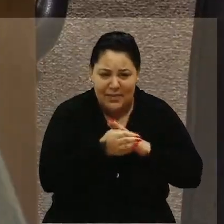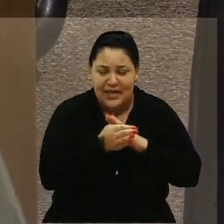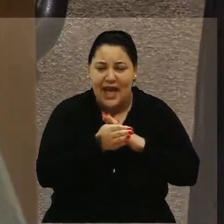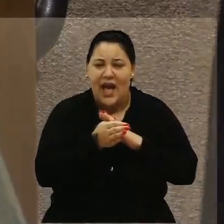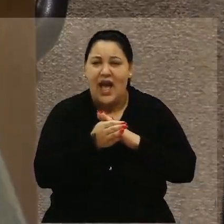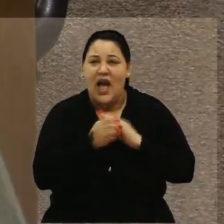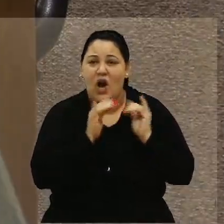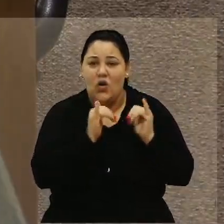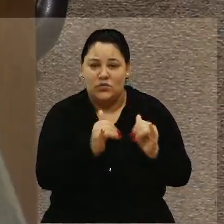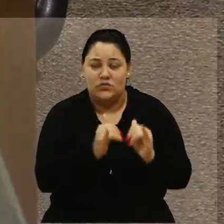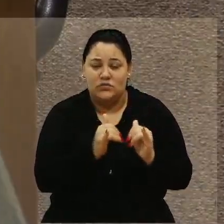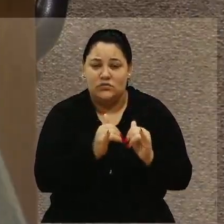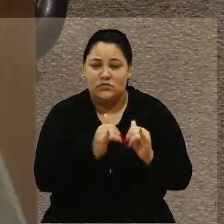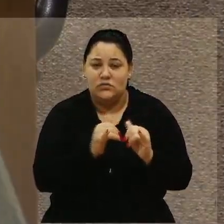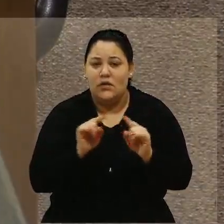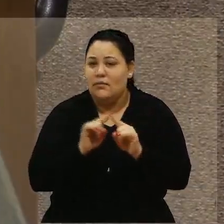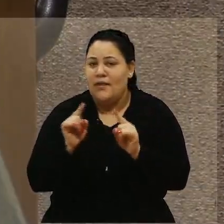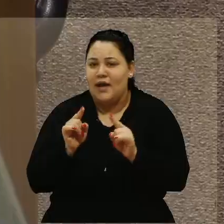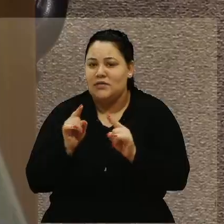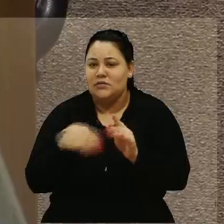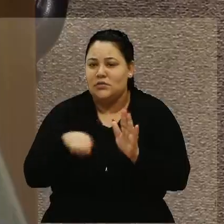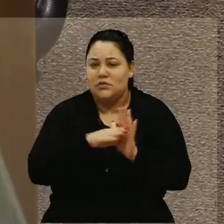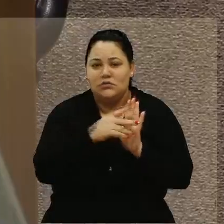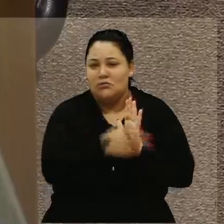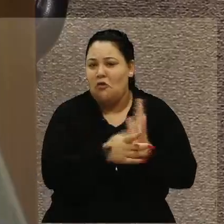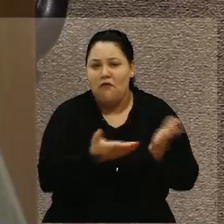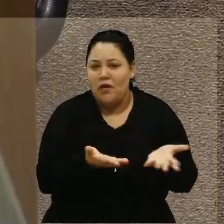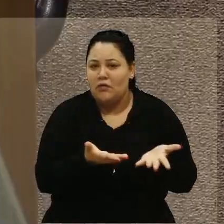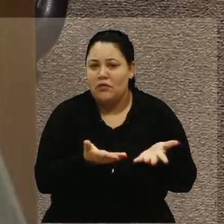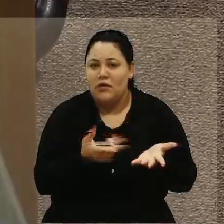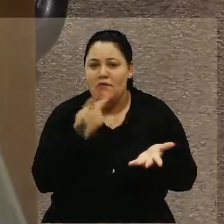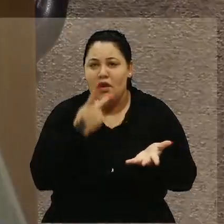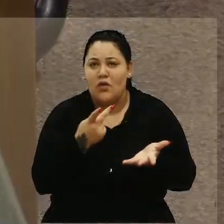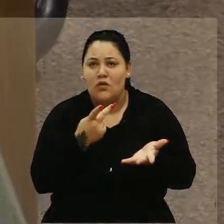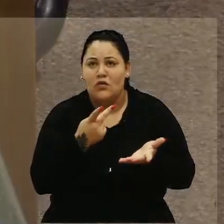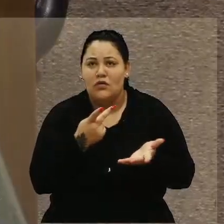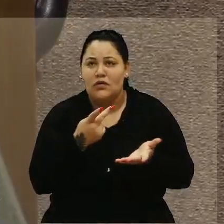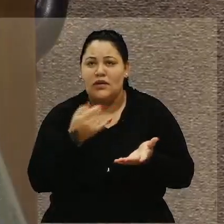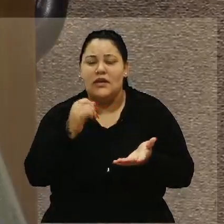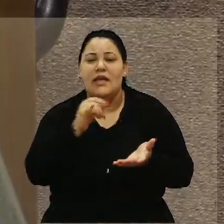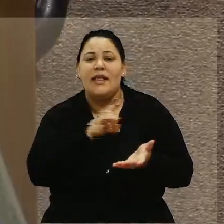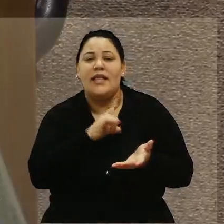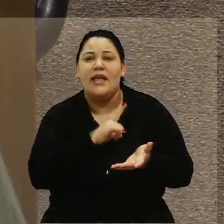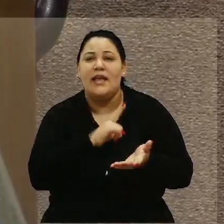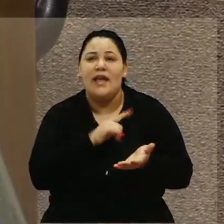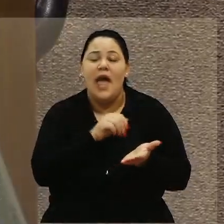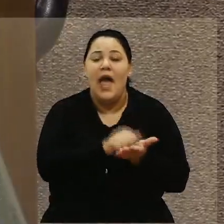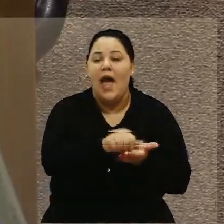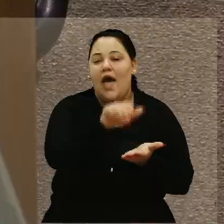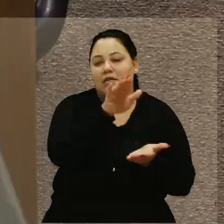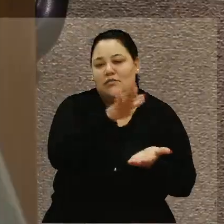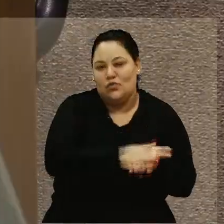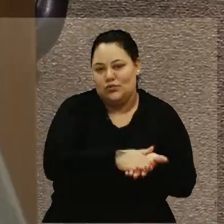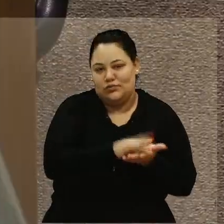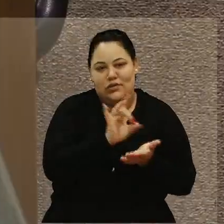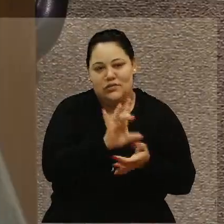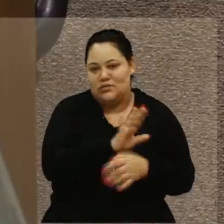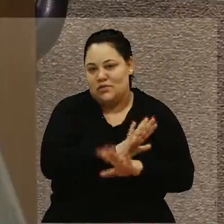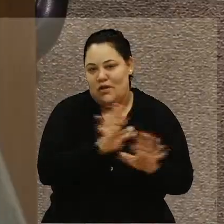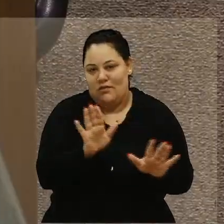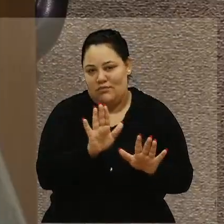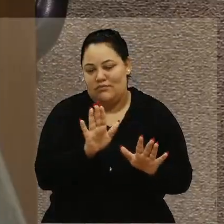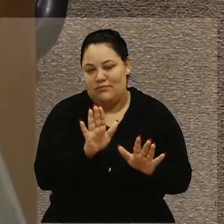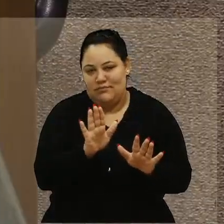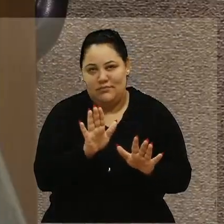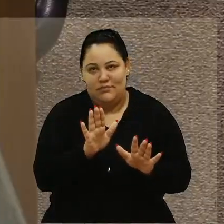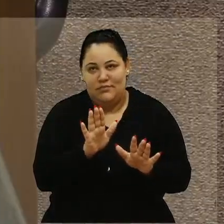ele não veio. Ele veio e disse simplesmente isso, que ia ter as multas, né? Então ia começar o cercamento, ao